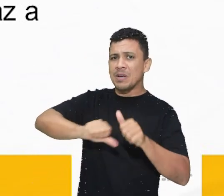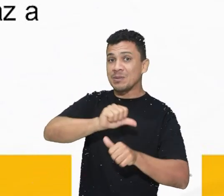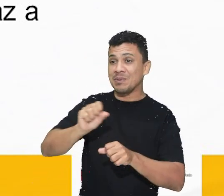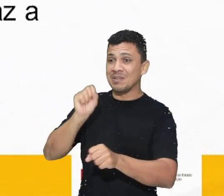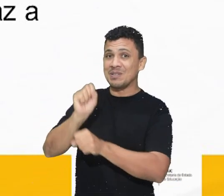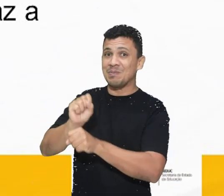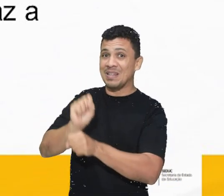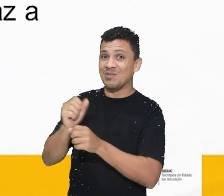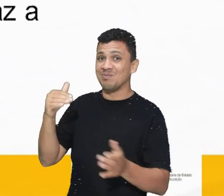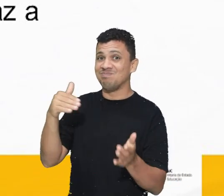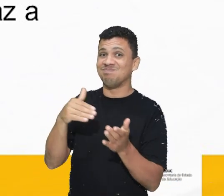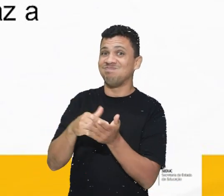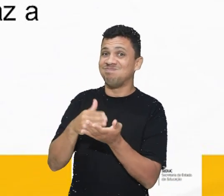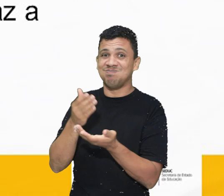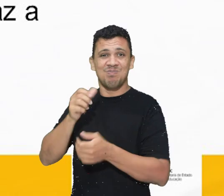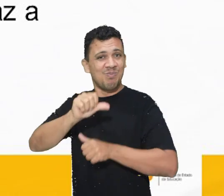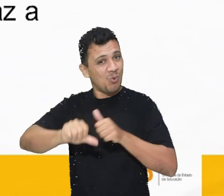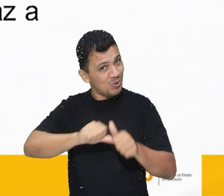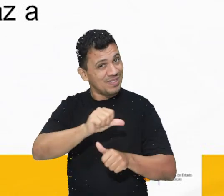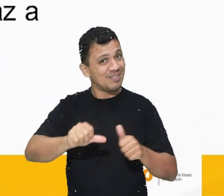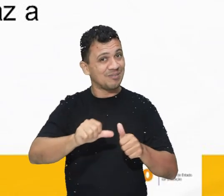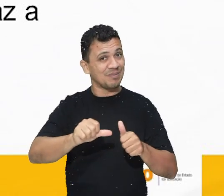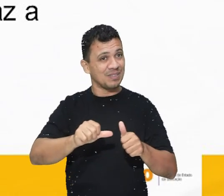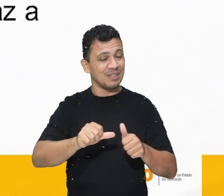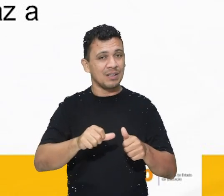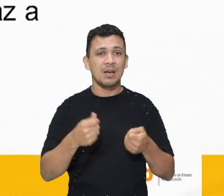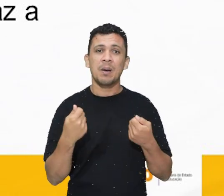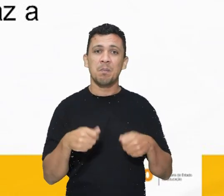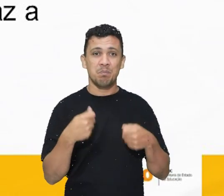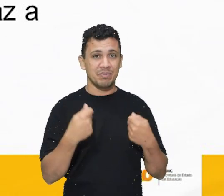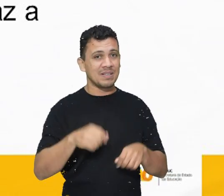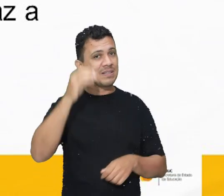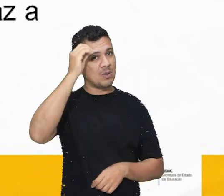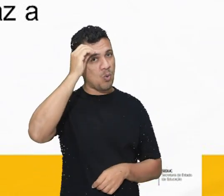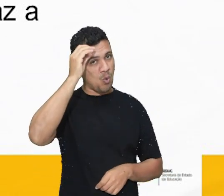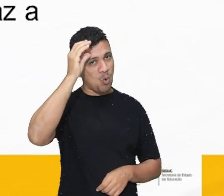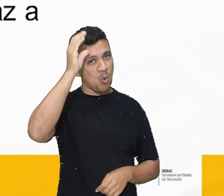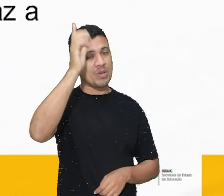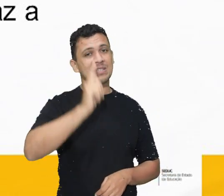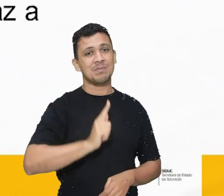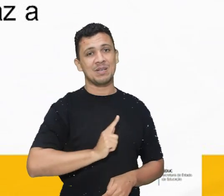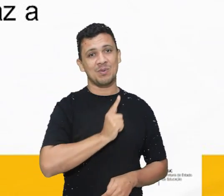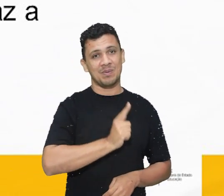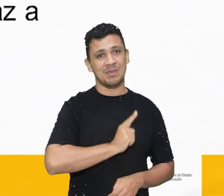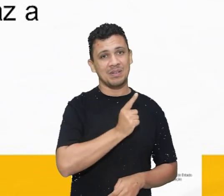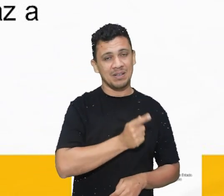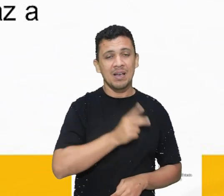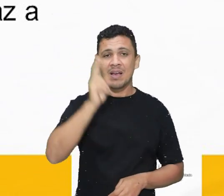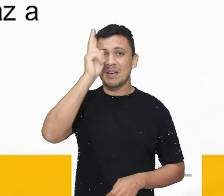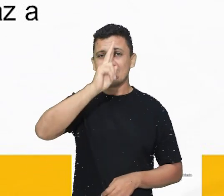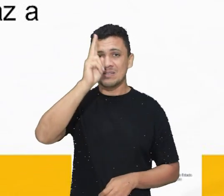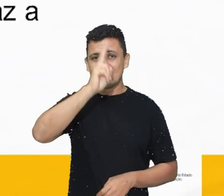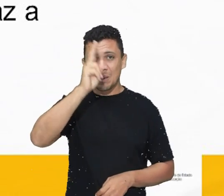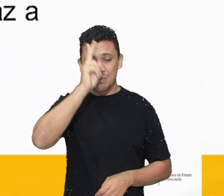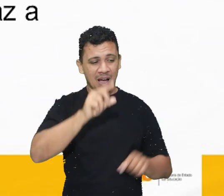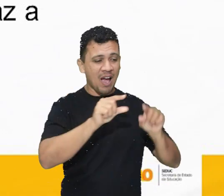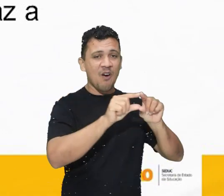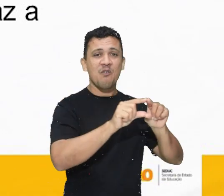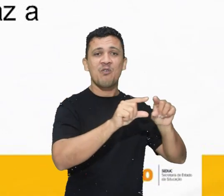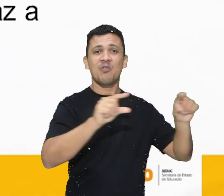final. Aqui eu preciso de um conhecimento gramatical, lembrar das orações coordenadas que